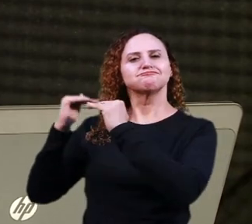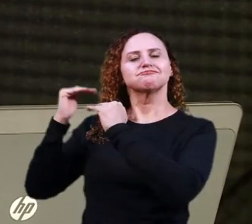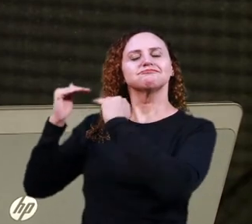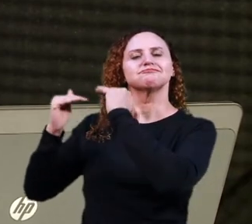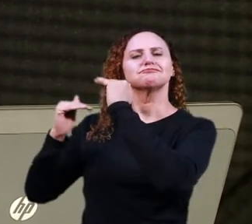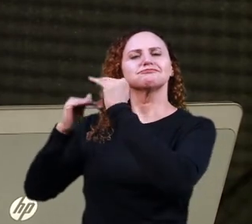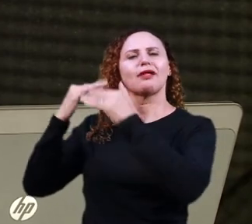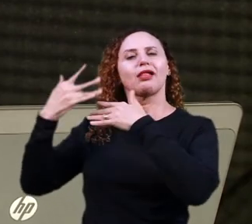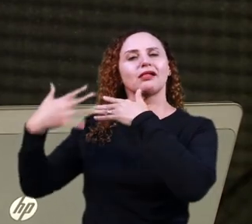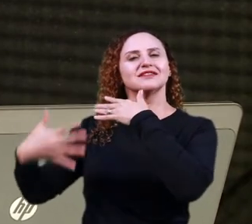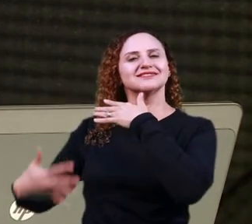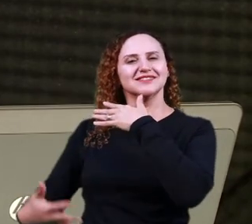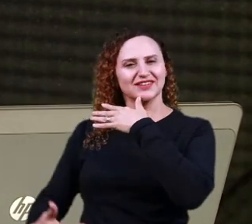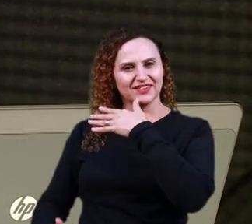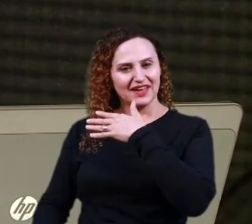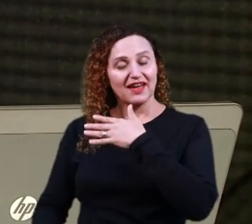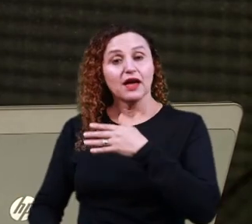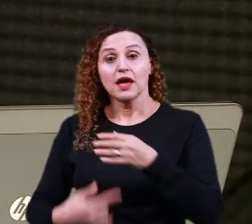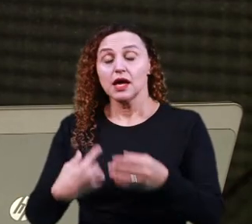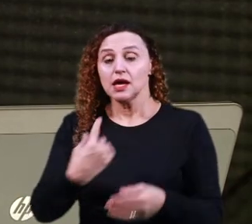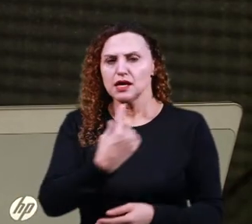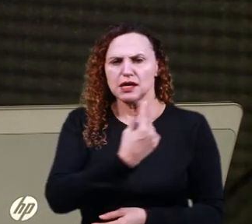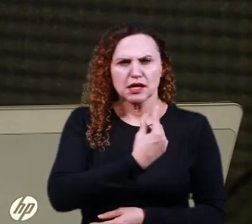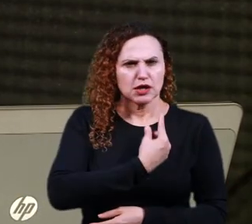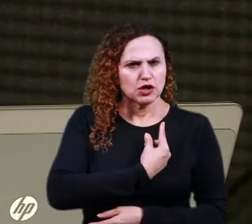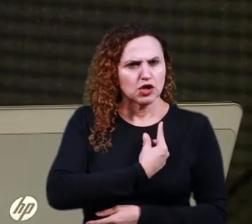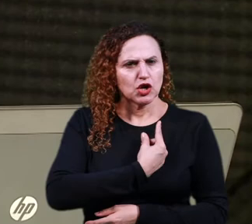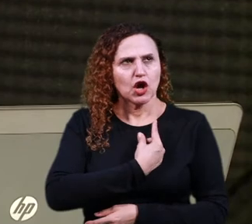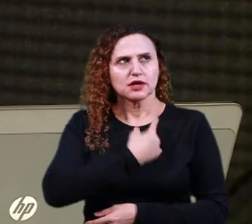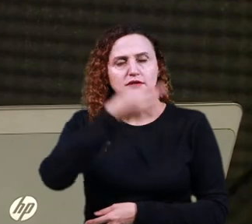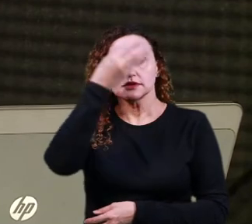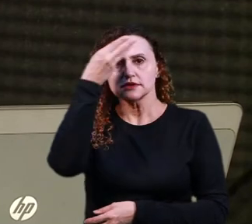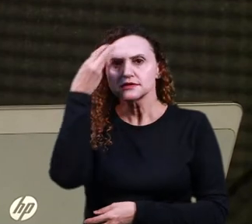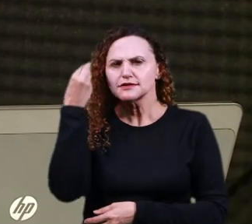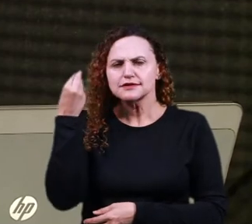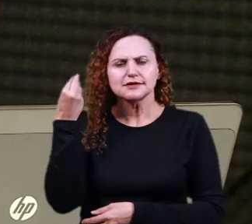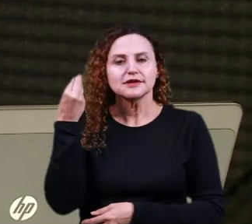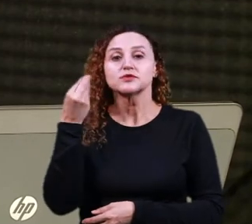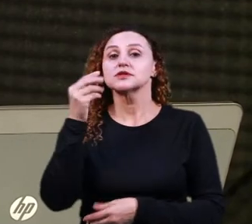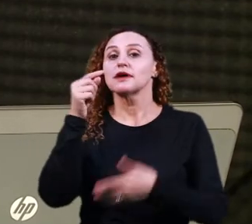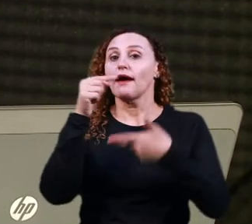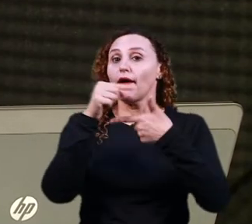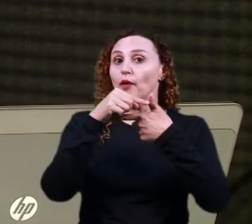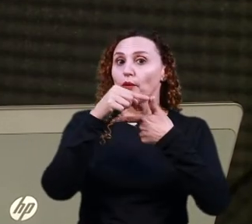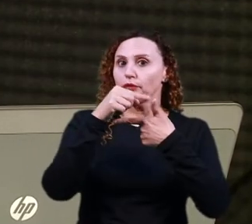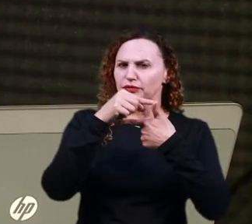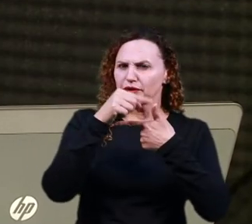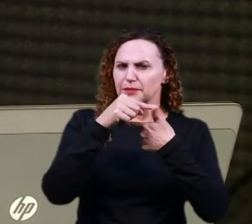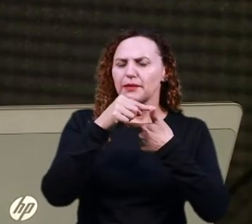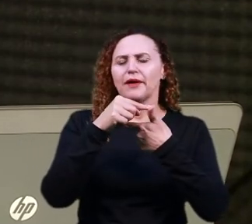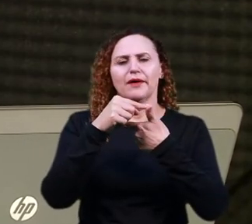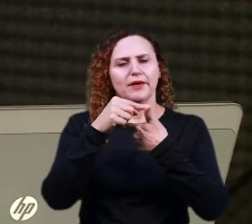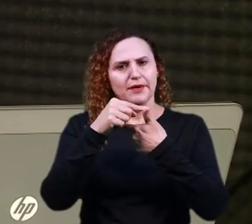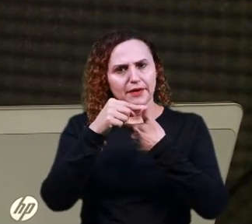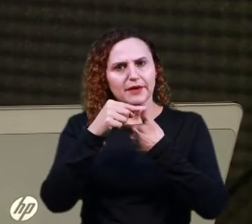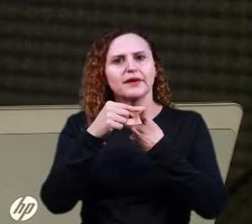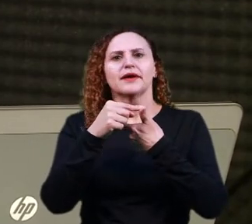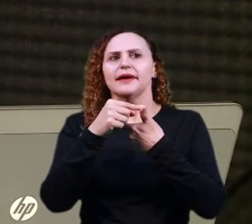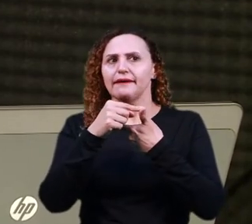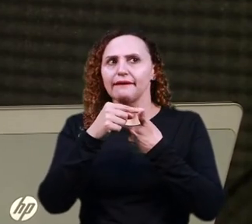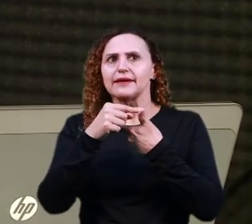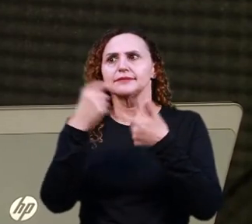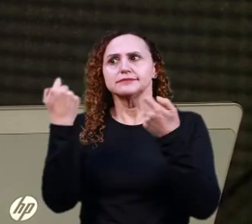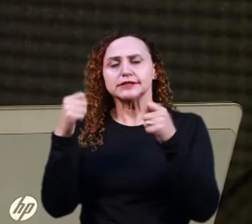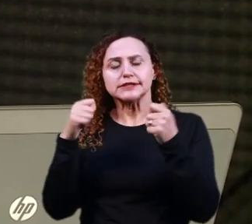conceitual e sem que nós esqueçamos que os e é para ser né